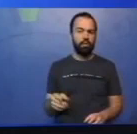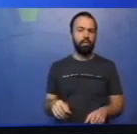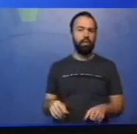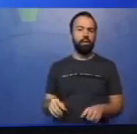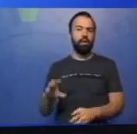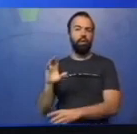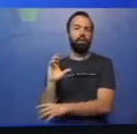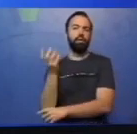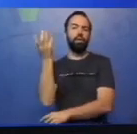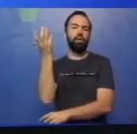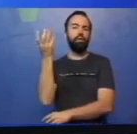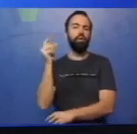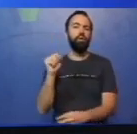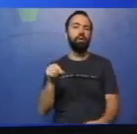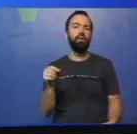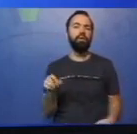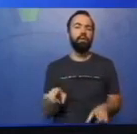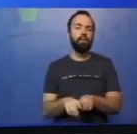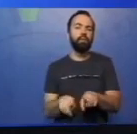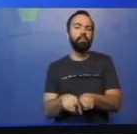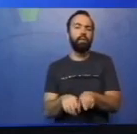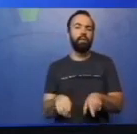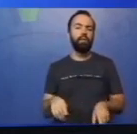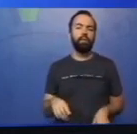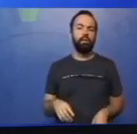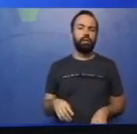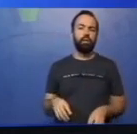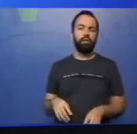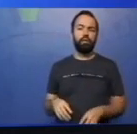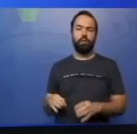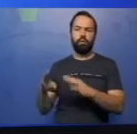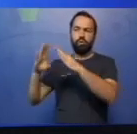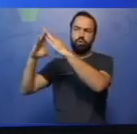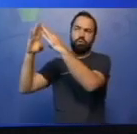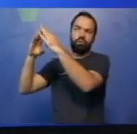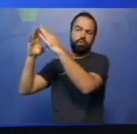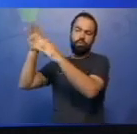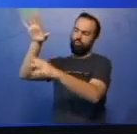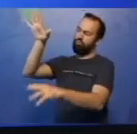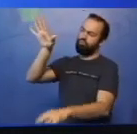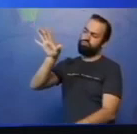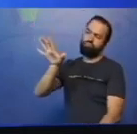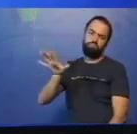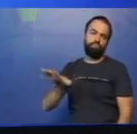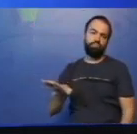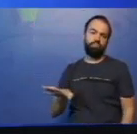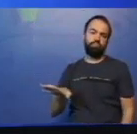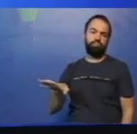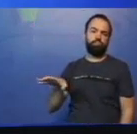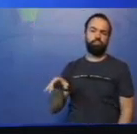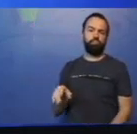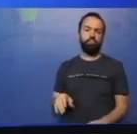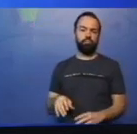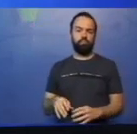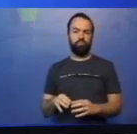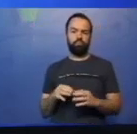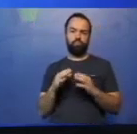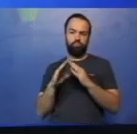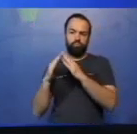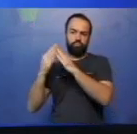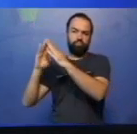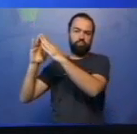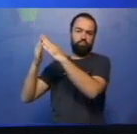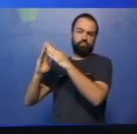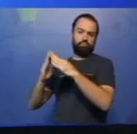da população vivendo em favelas, aqui está numa ordem crescente, né? O Sudão,